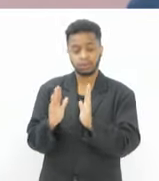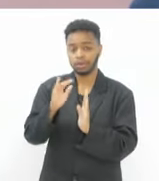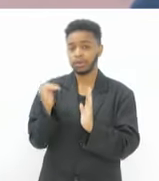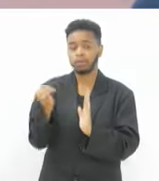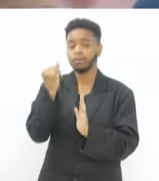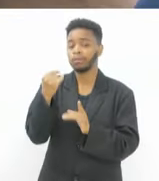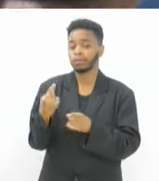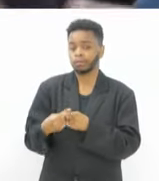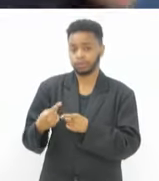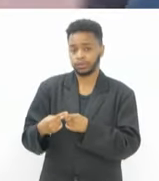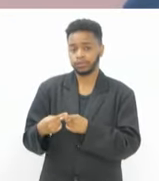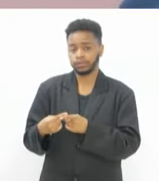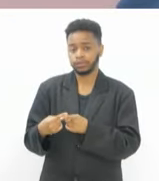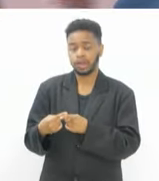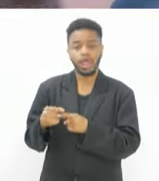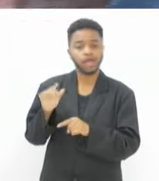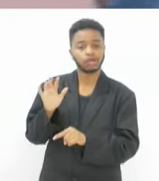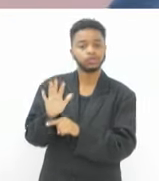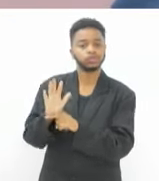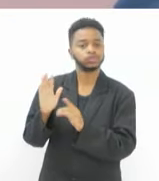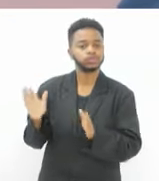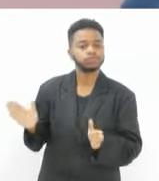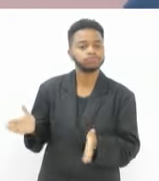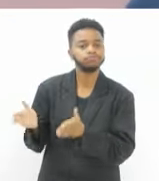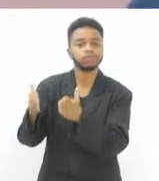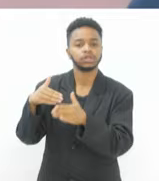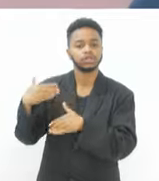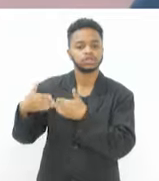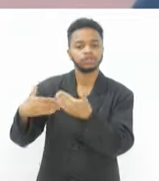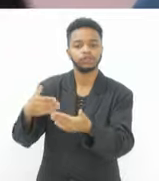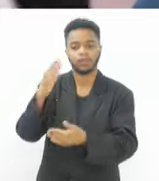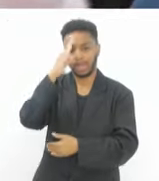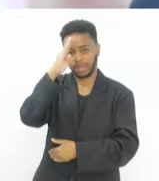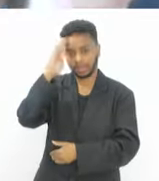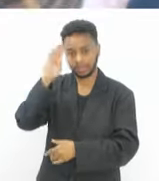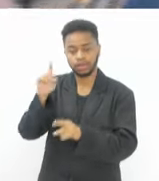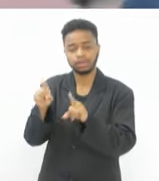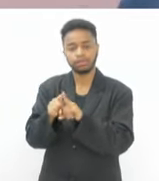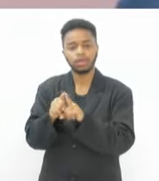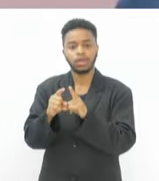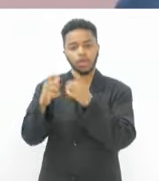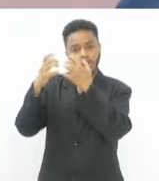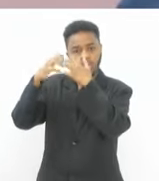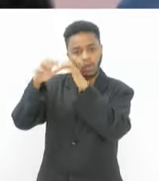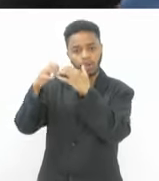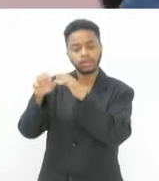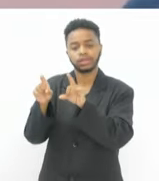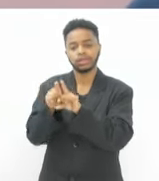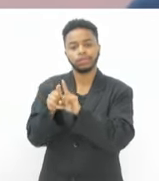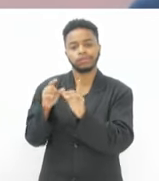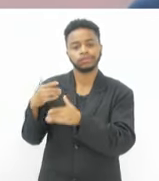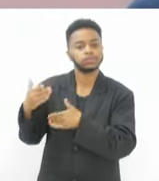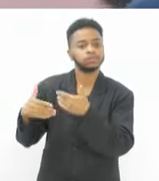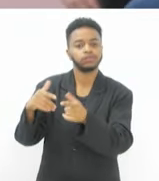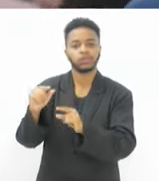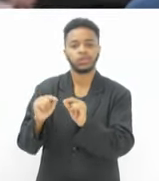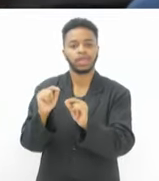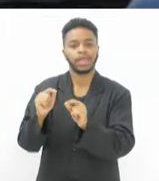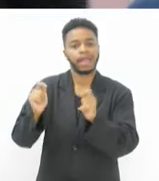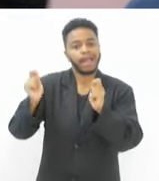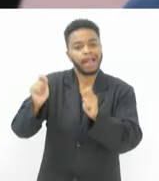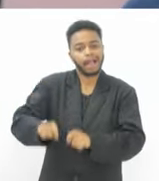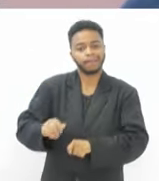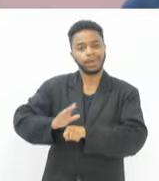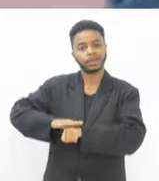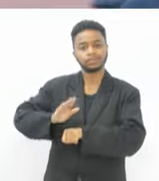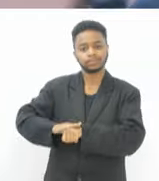dá no desenvolvimento não só acadêmico, cognitivo, mas no desenvolvimento das suas